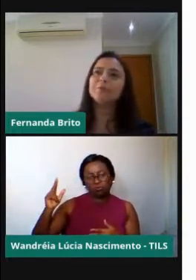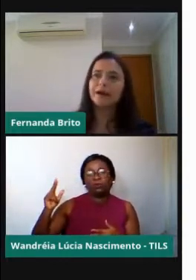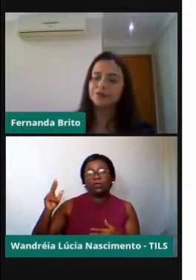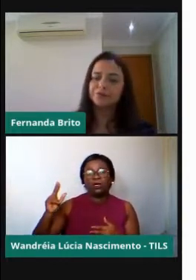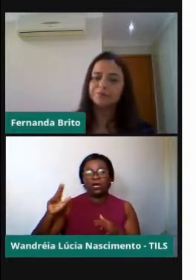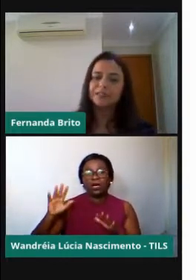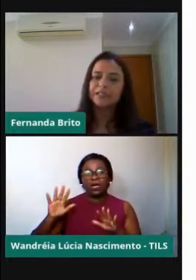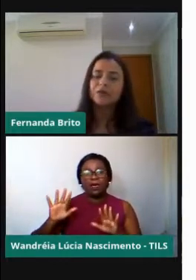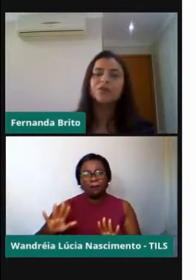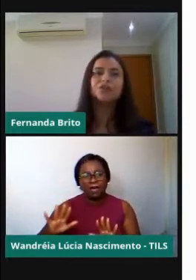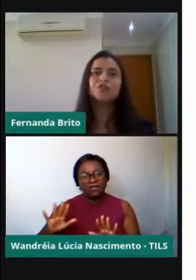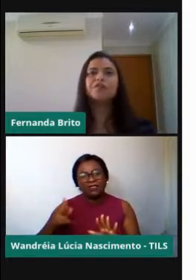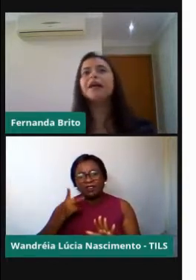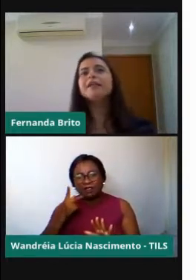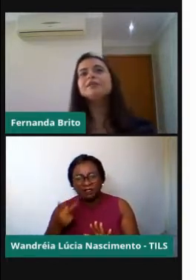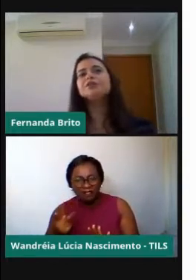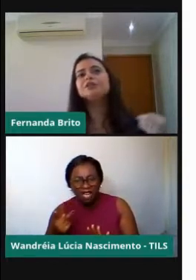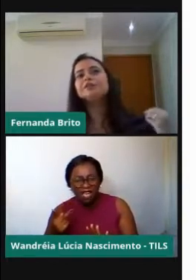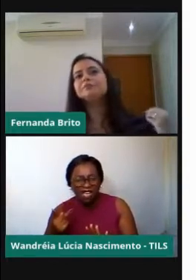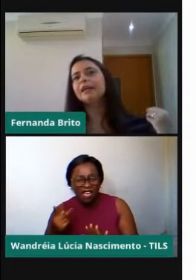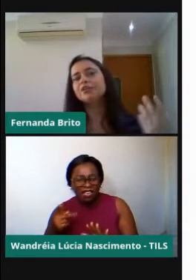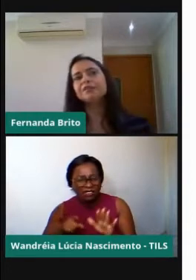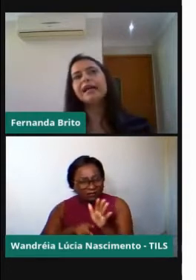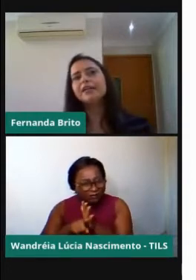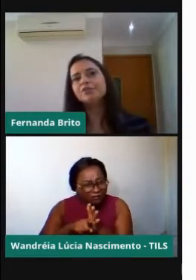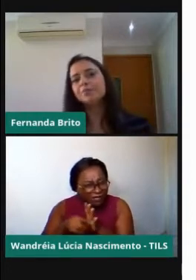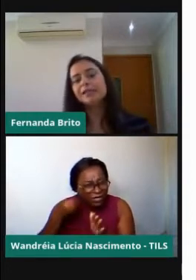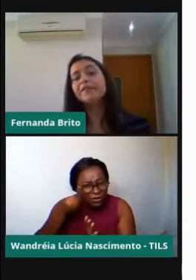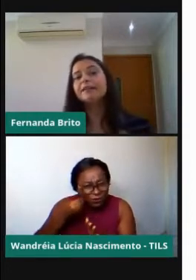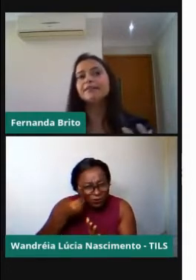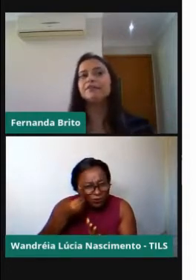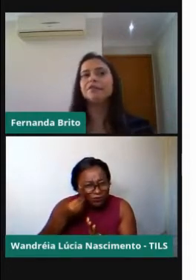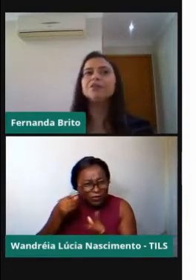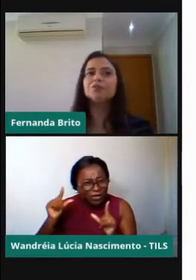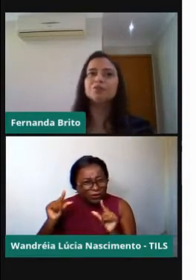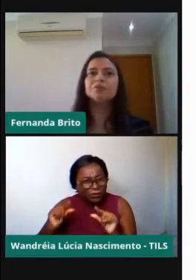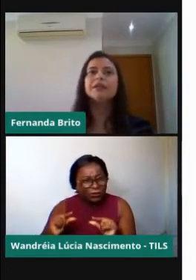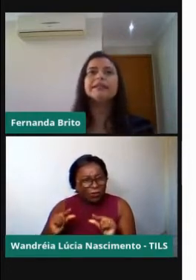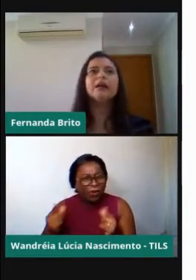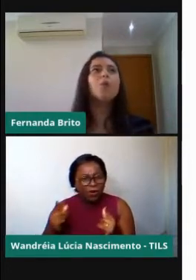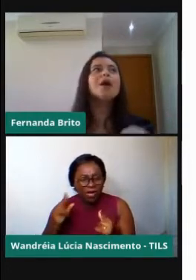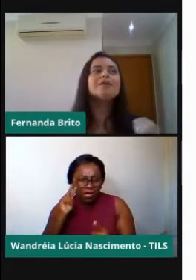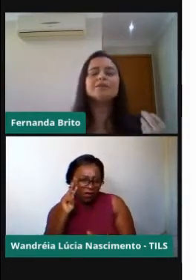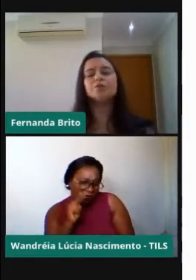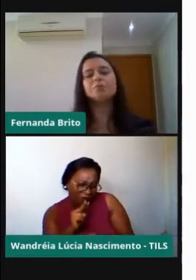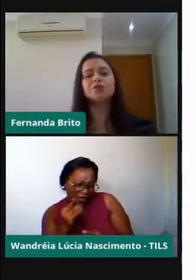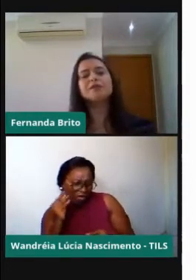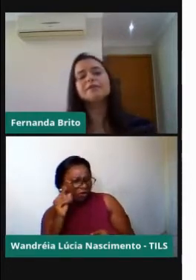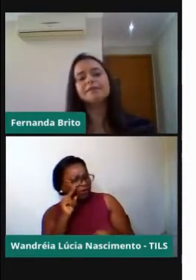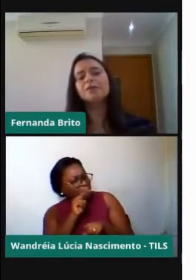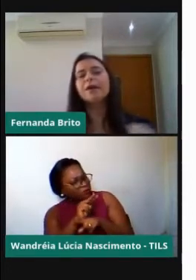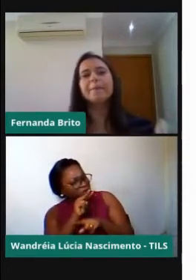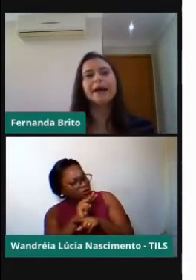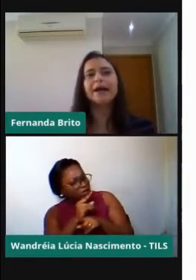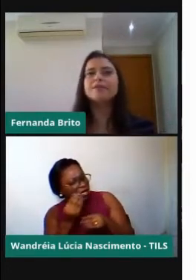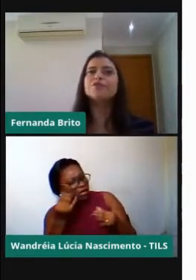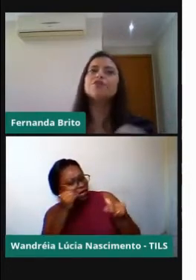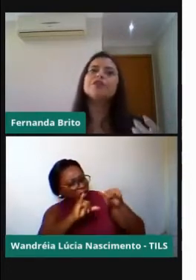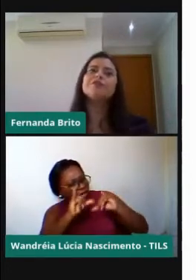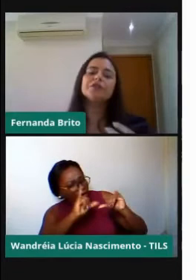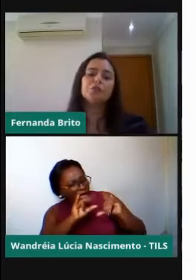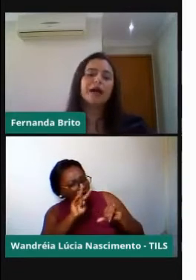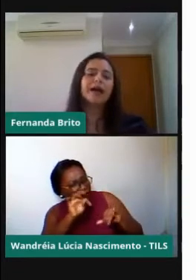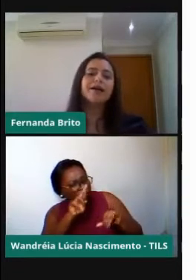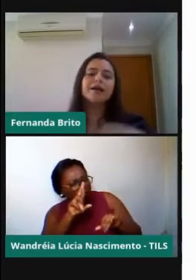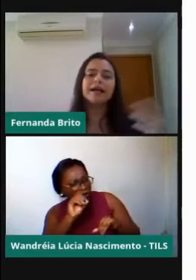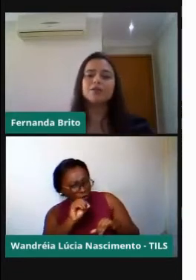evidência muito baixo. Quando a gente fala de atividades observadas in vitro, né, quantas substâncias são capazes